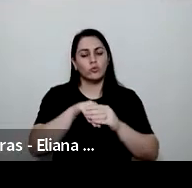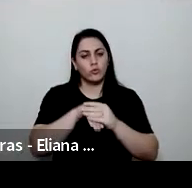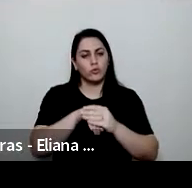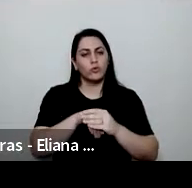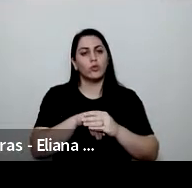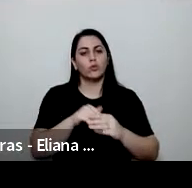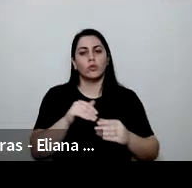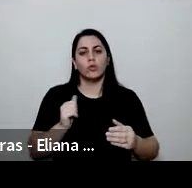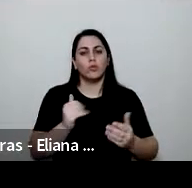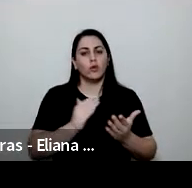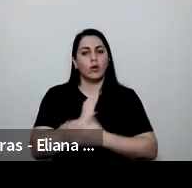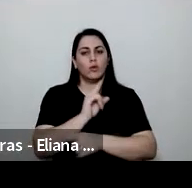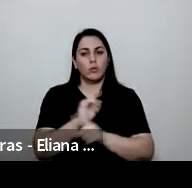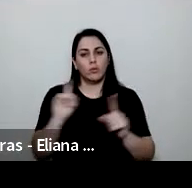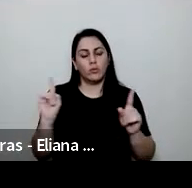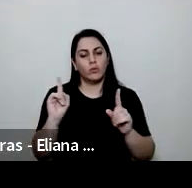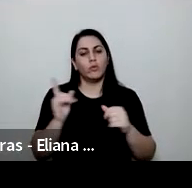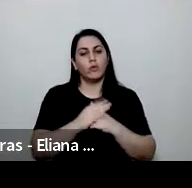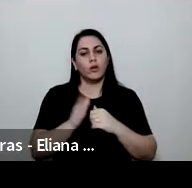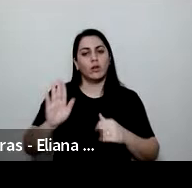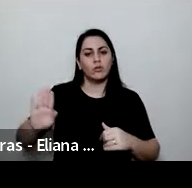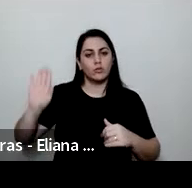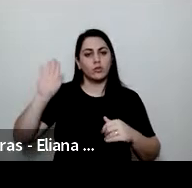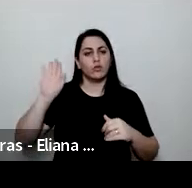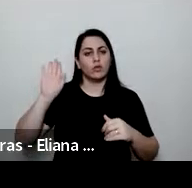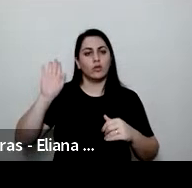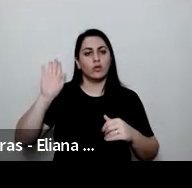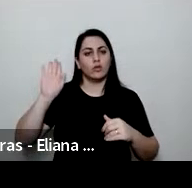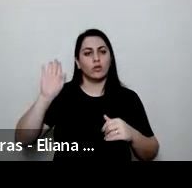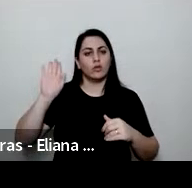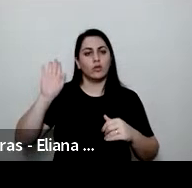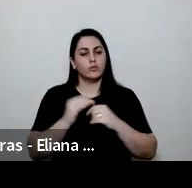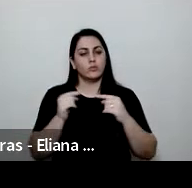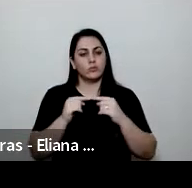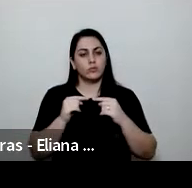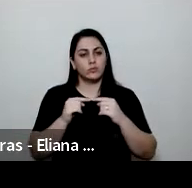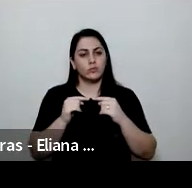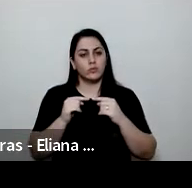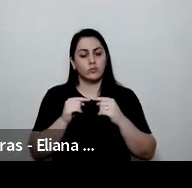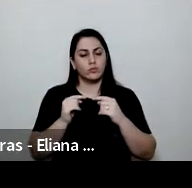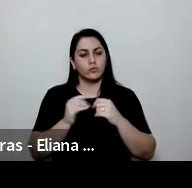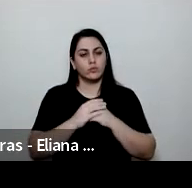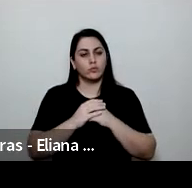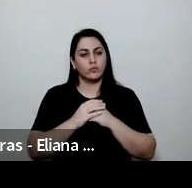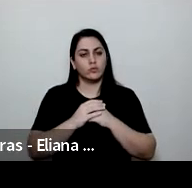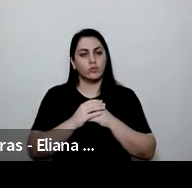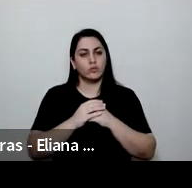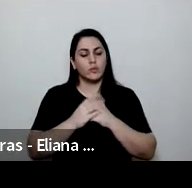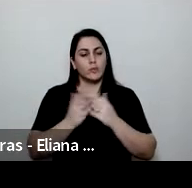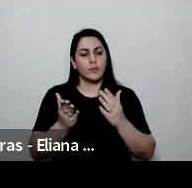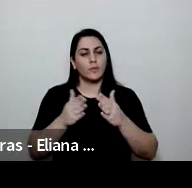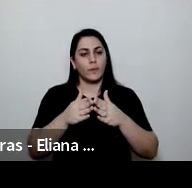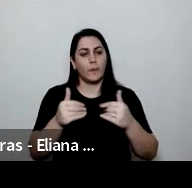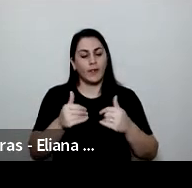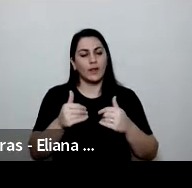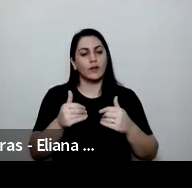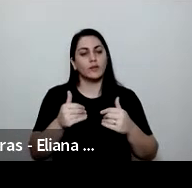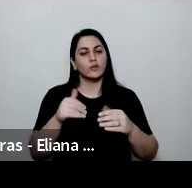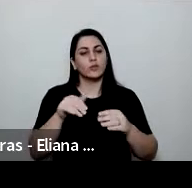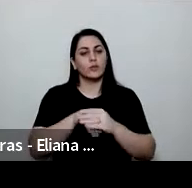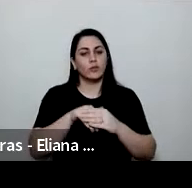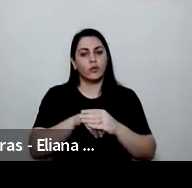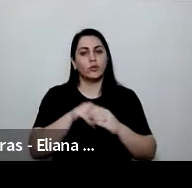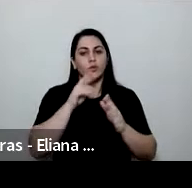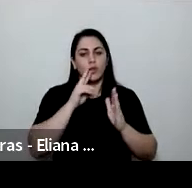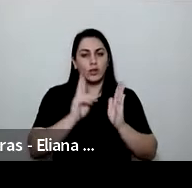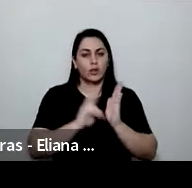indeferiu o pedido de registro de candidatura nos termos do requerente nos termos do voto do